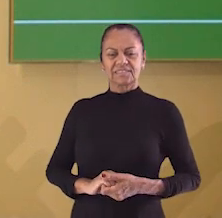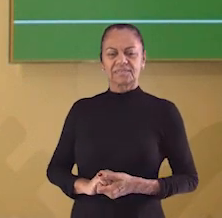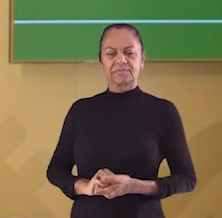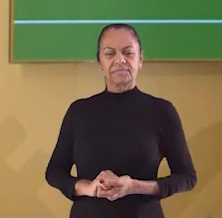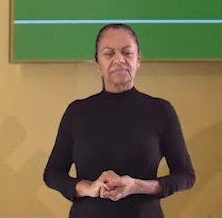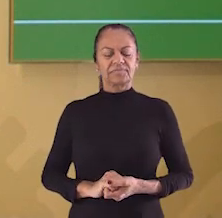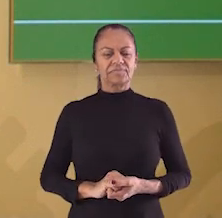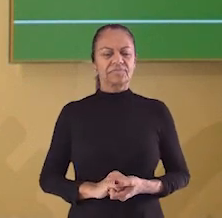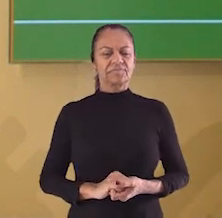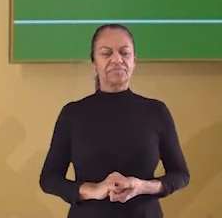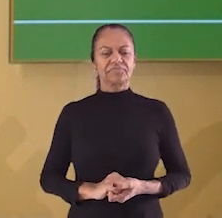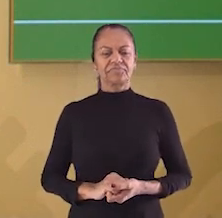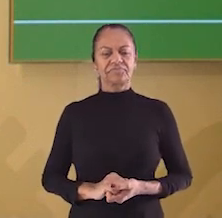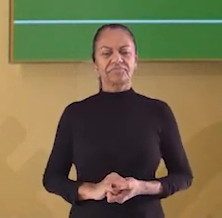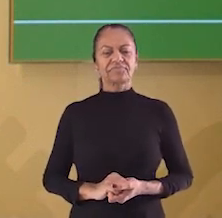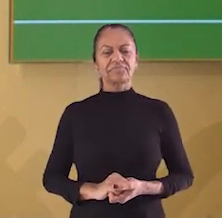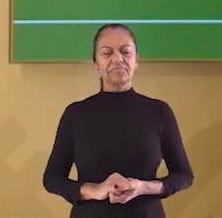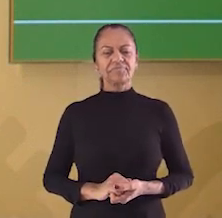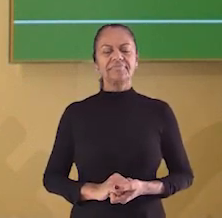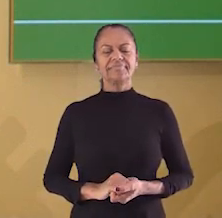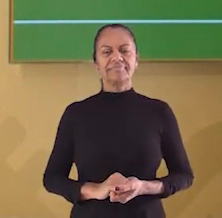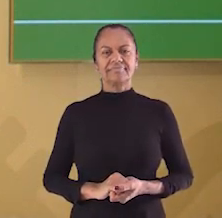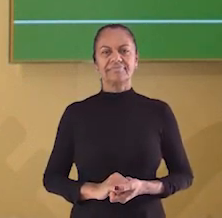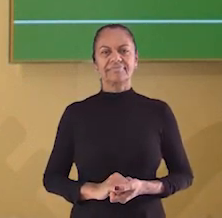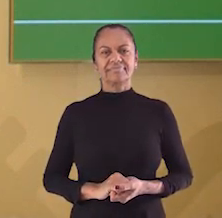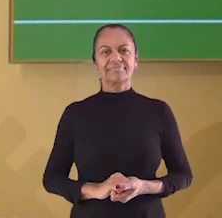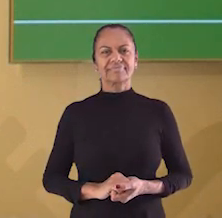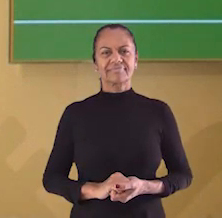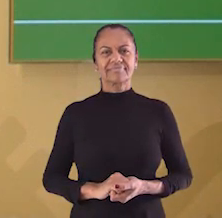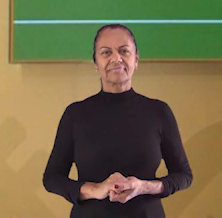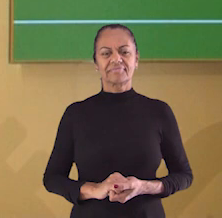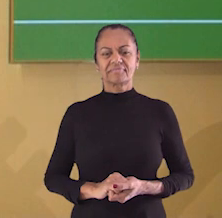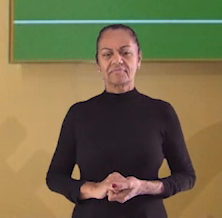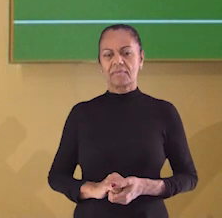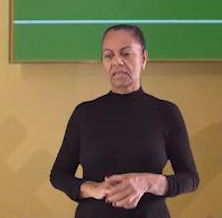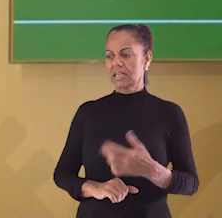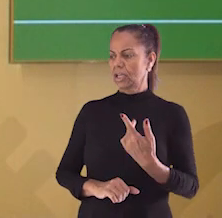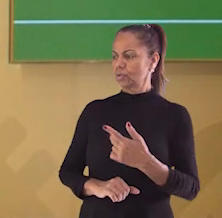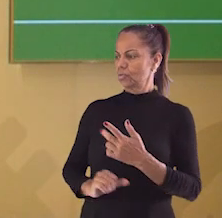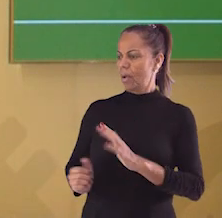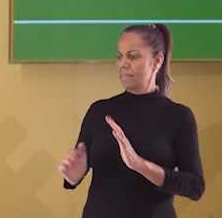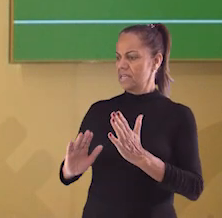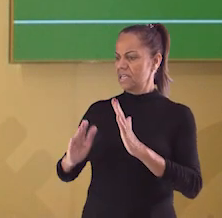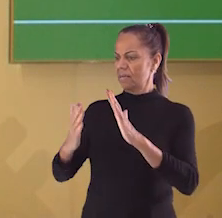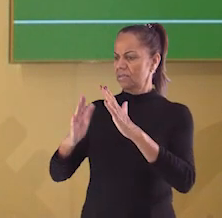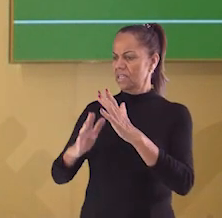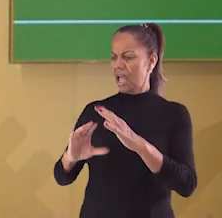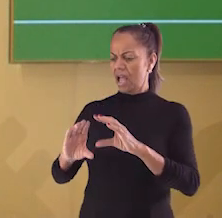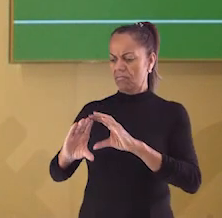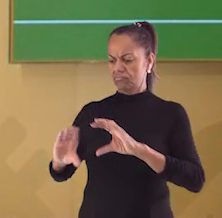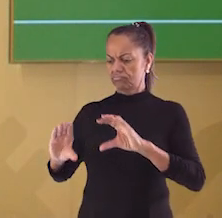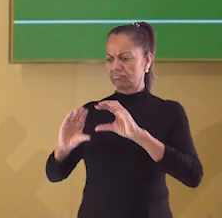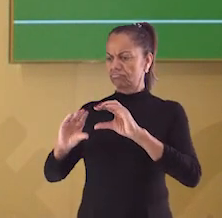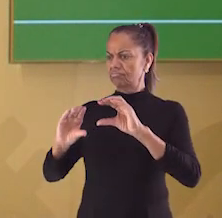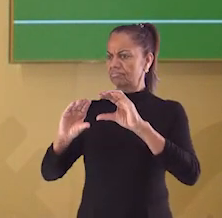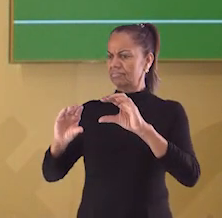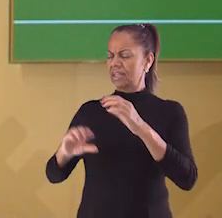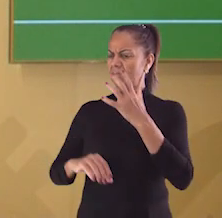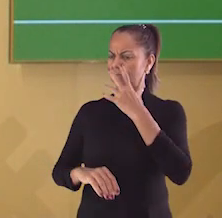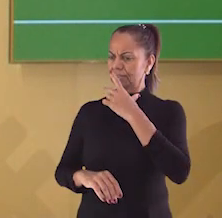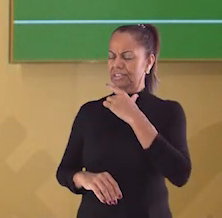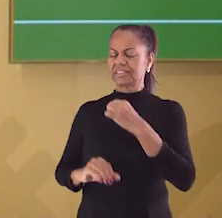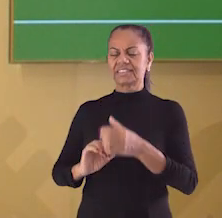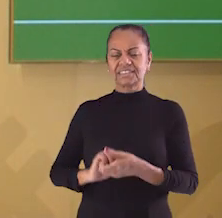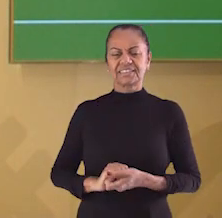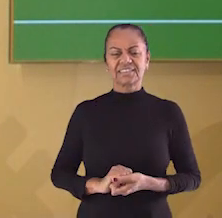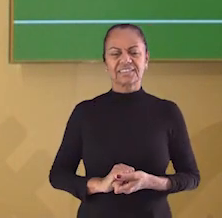maior que a sua. Mas a sua pirâmide está muito bonita porque ela tem, olha só, 3 faces.